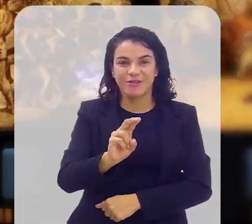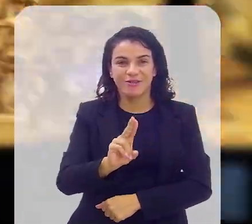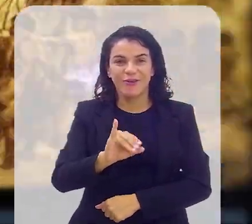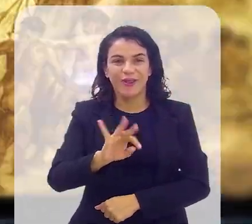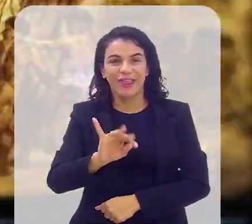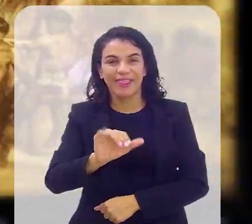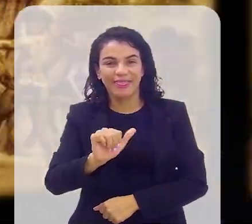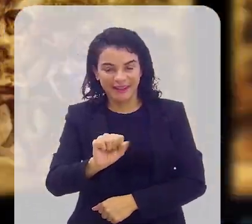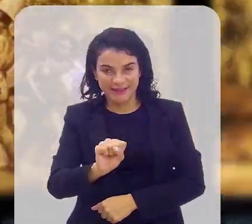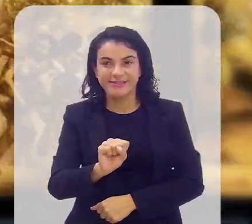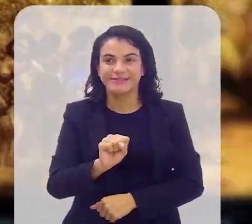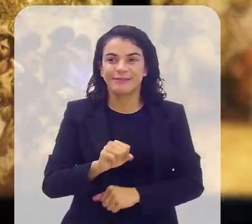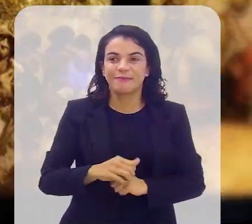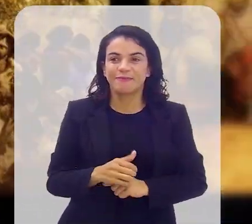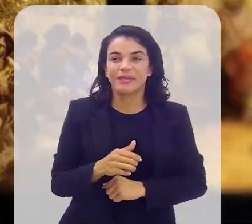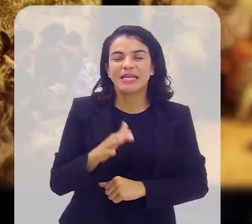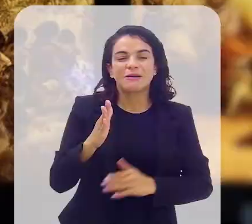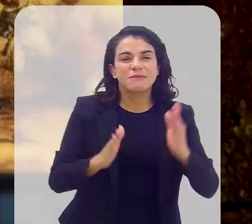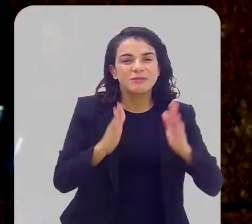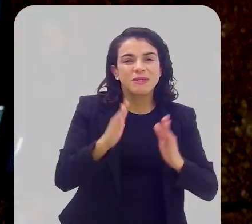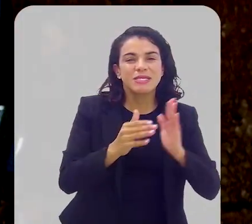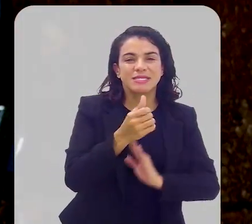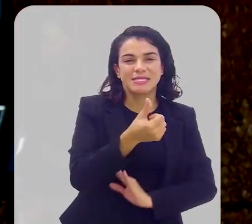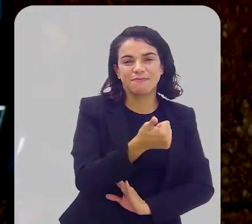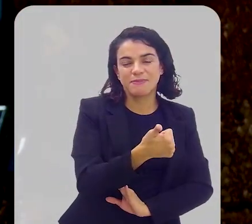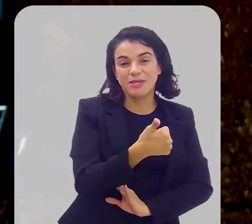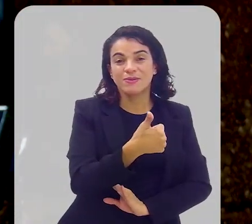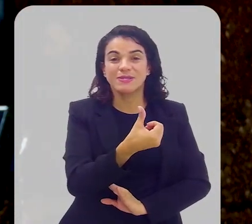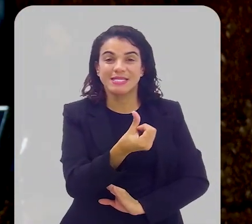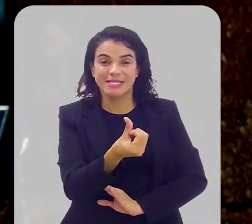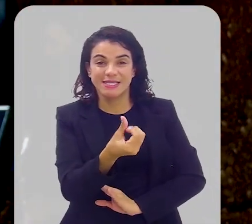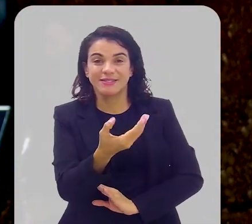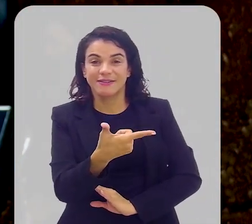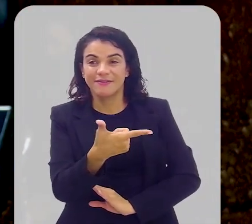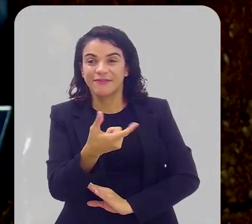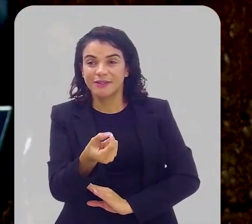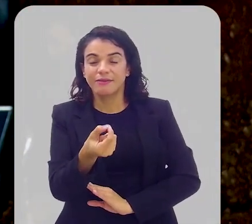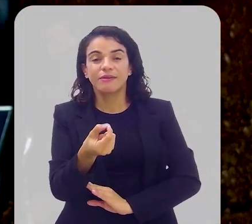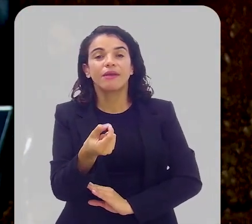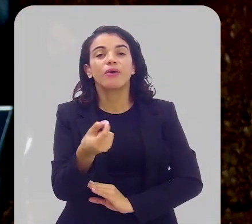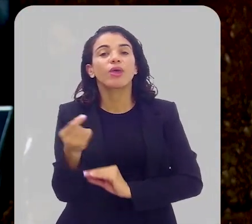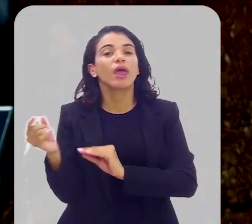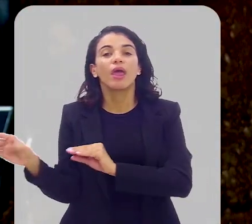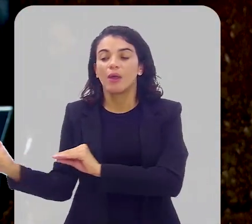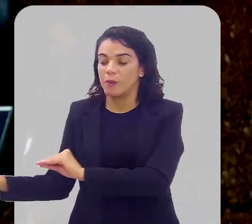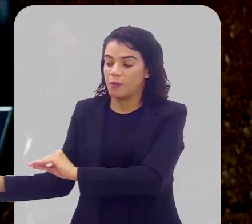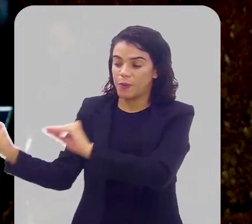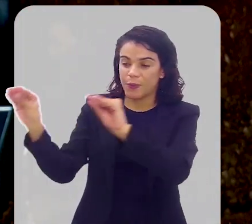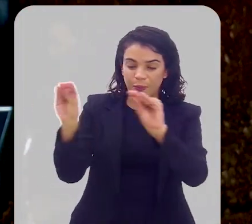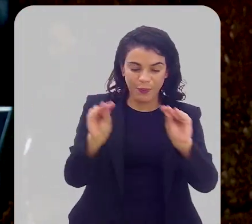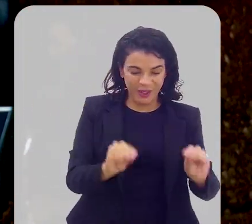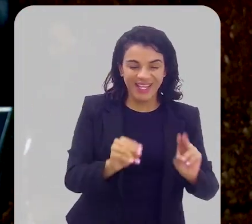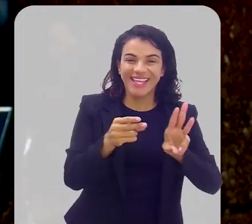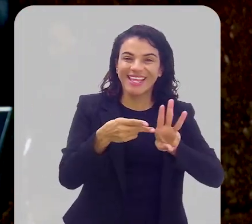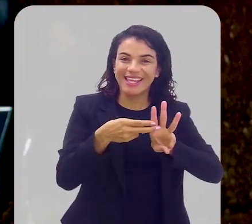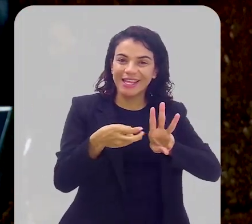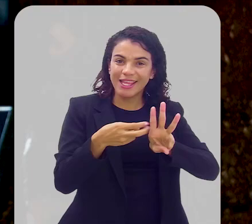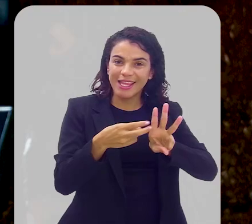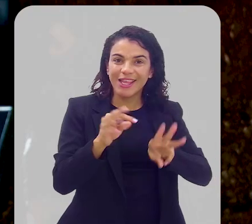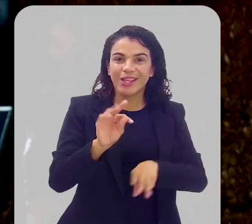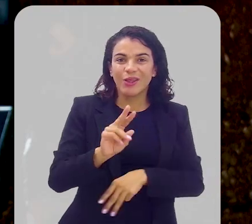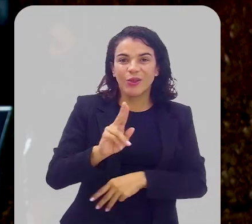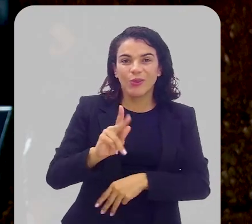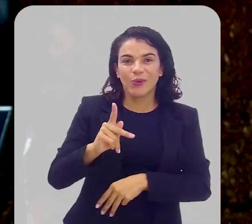aldeamentos na região. Martins de Sá, em 1620, em torno de 60 anos após, quando coloniza Mangaratiba, traz então os índios